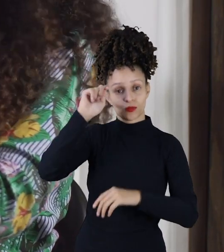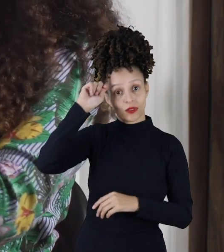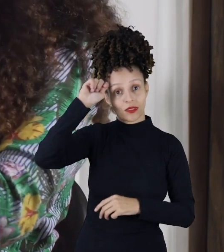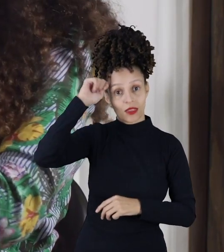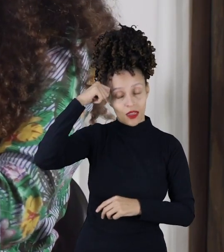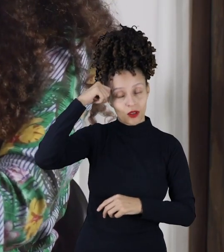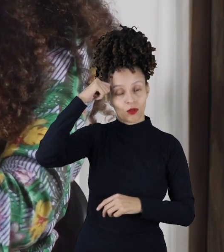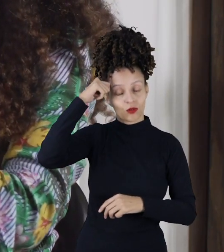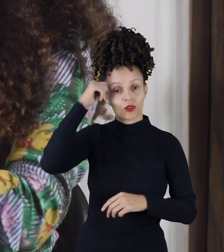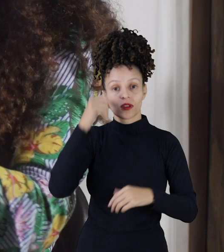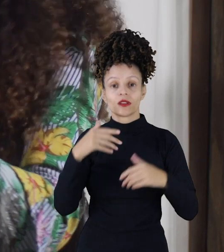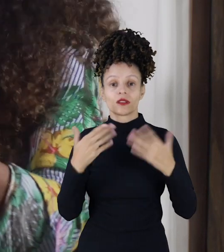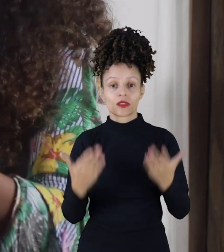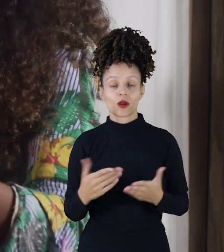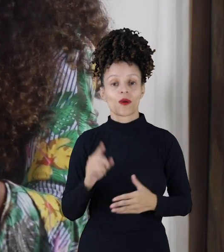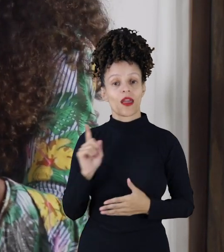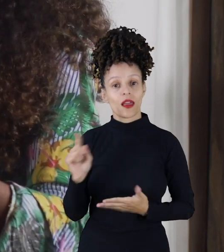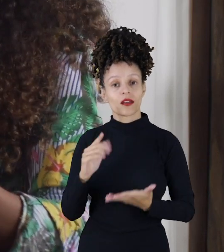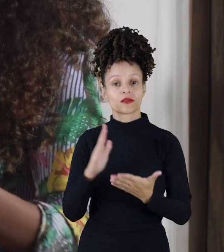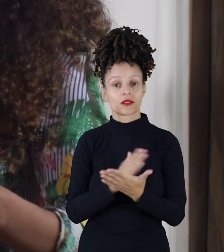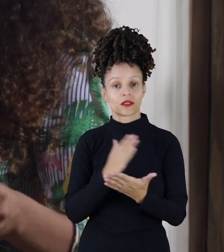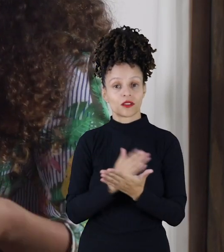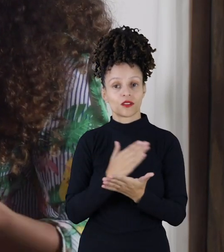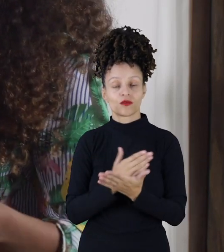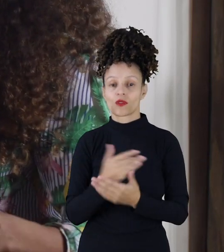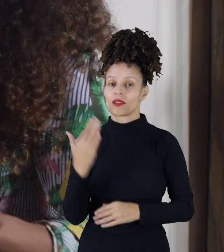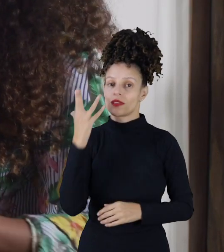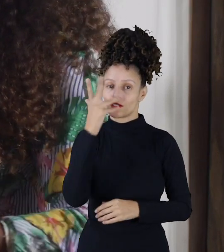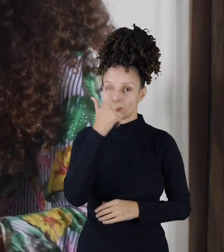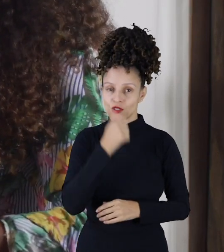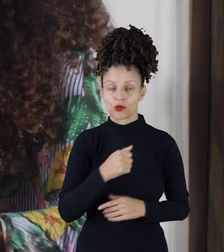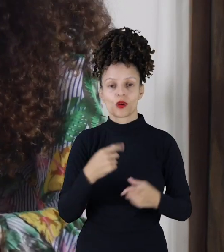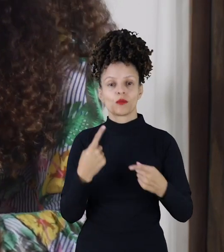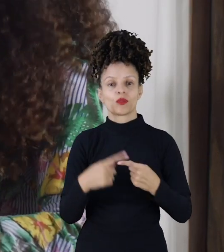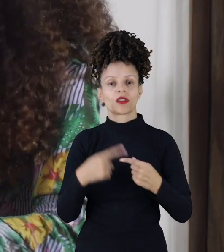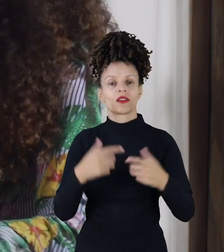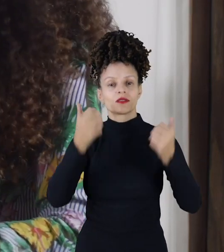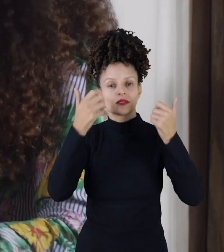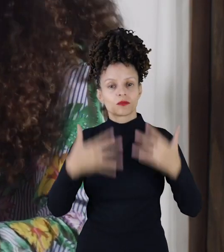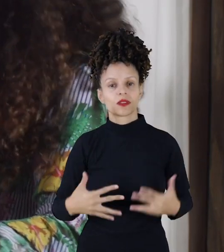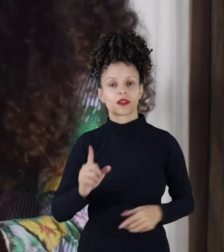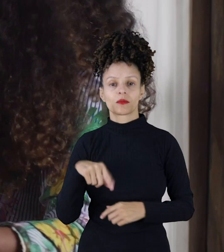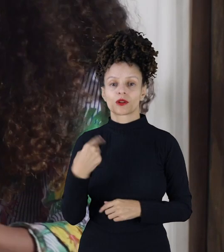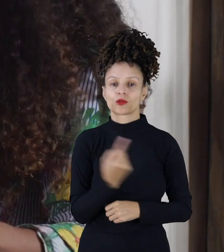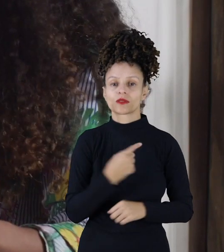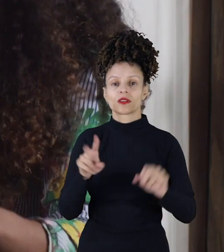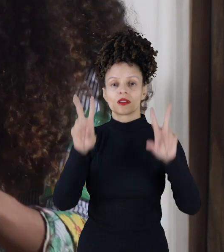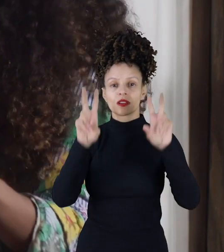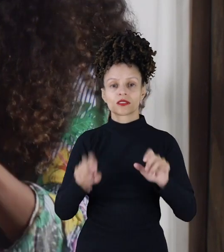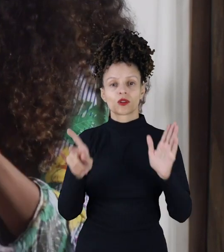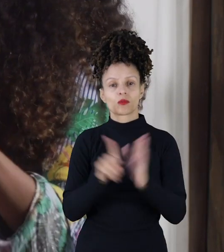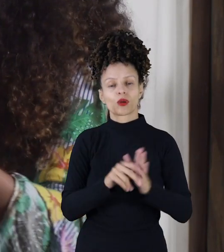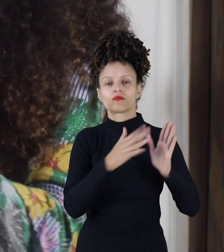trazer o protagonismo negro, né? Então, esse livro... ele está lindíssimo, porque ele vai trazer